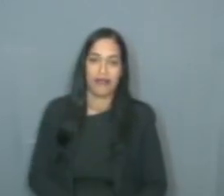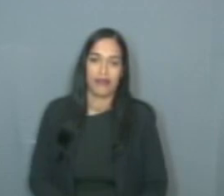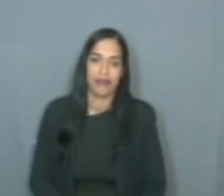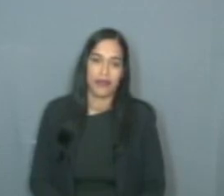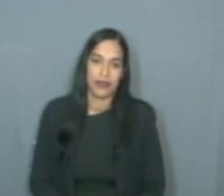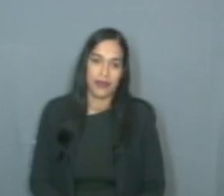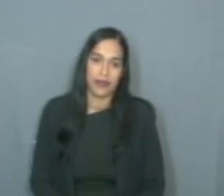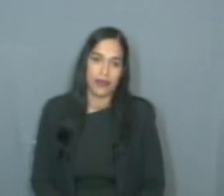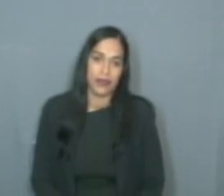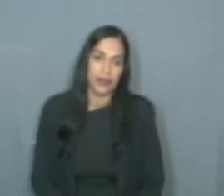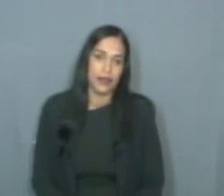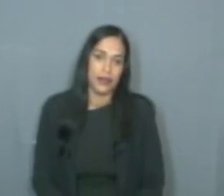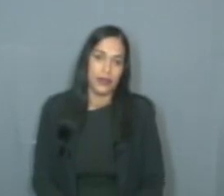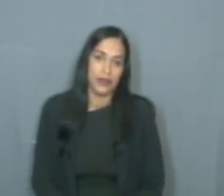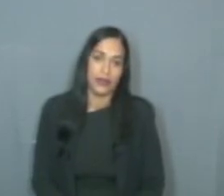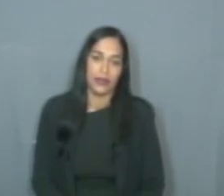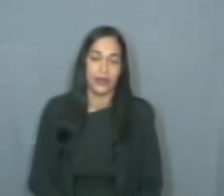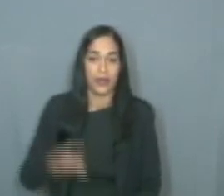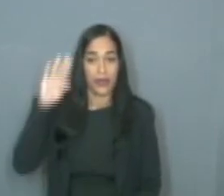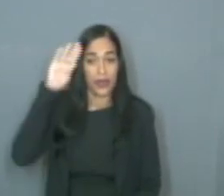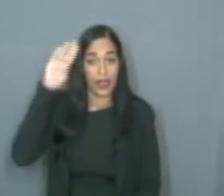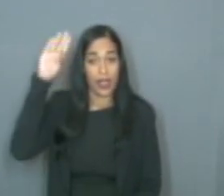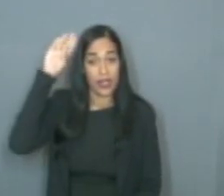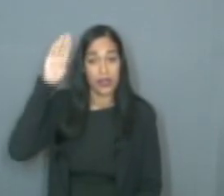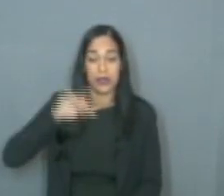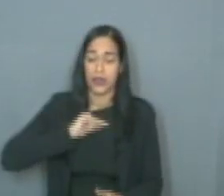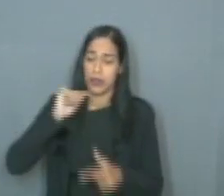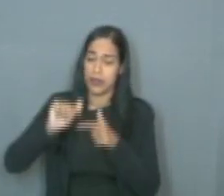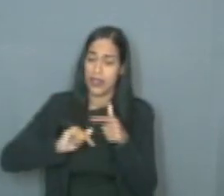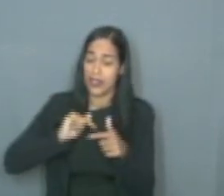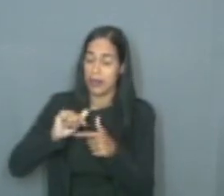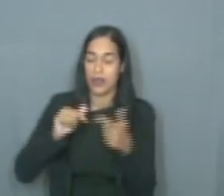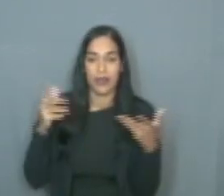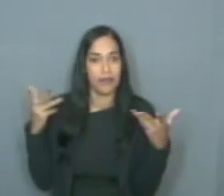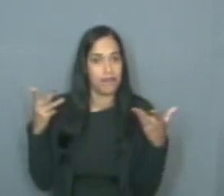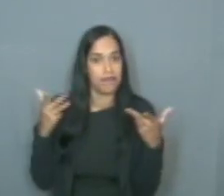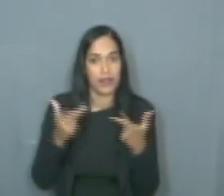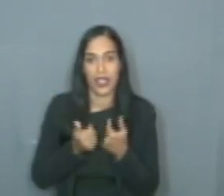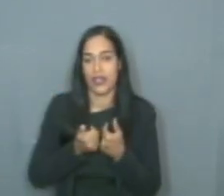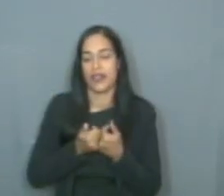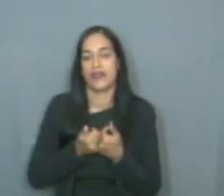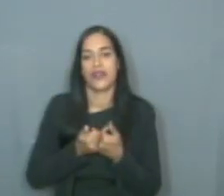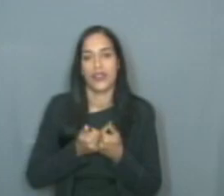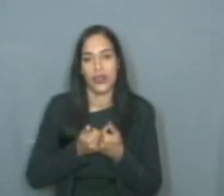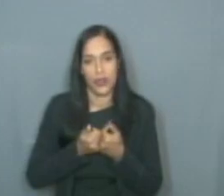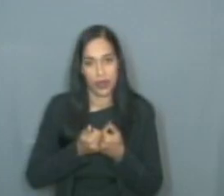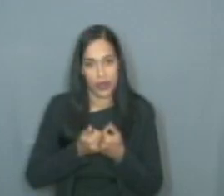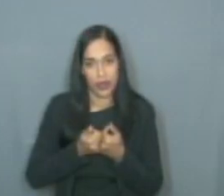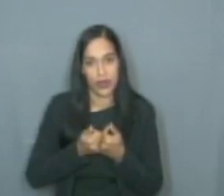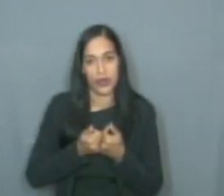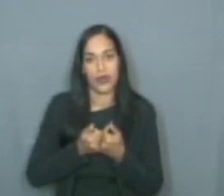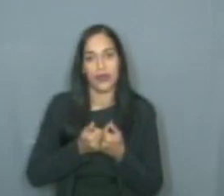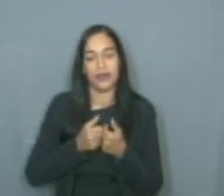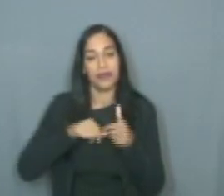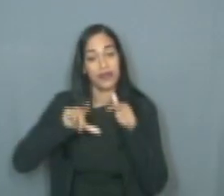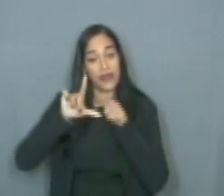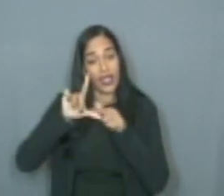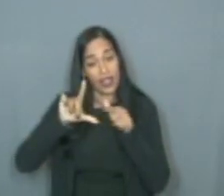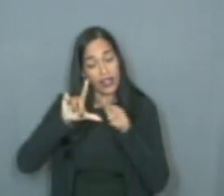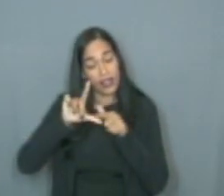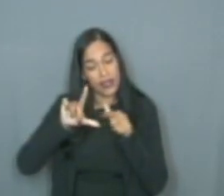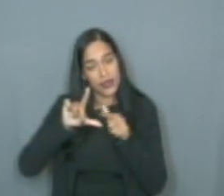dizer que esta academia tem feito trabalhos incríveis para aproximar a